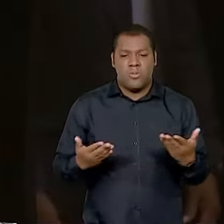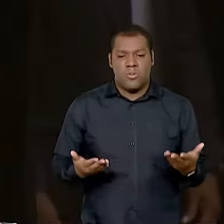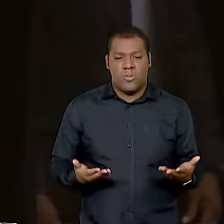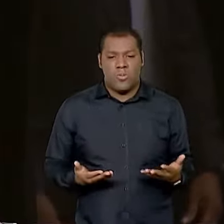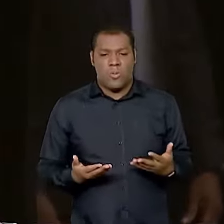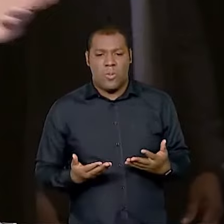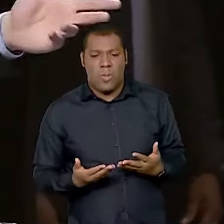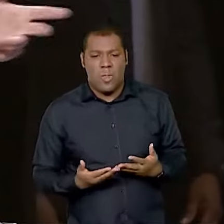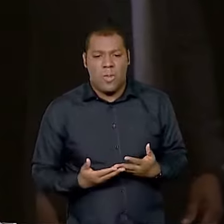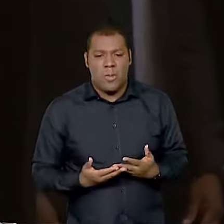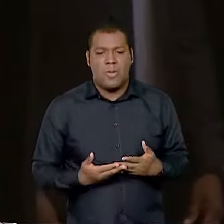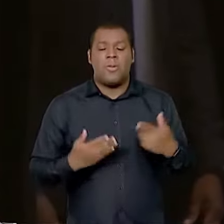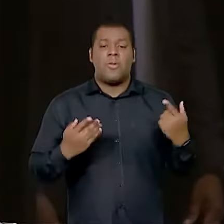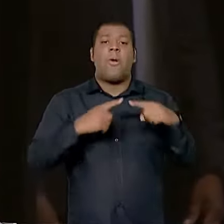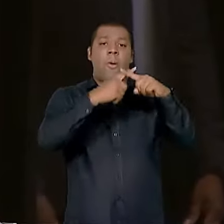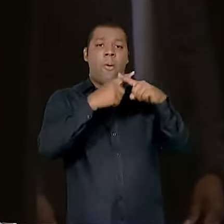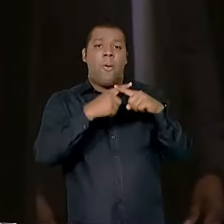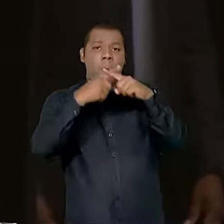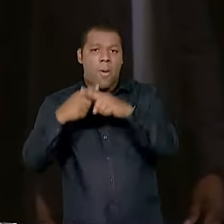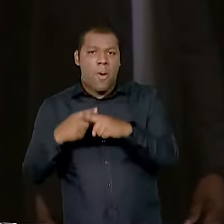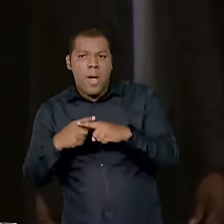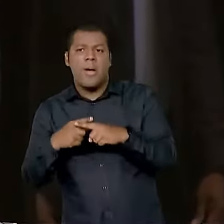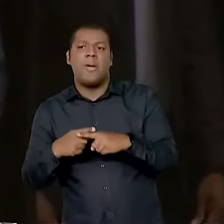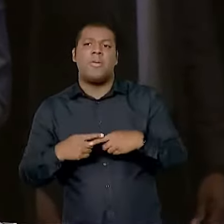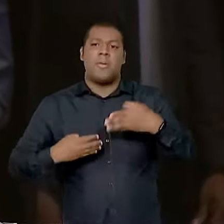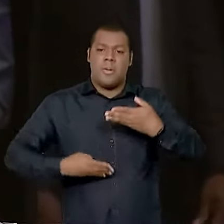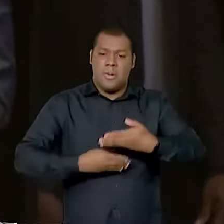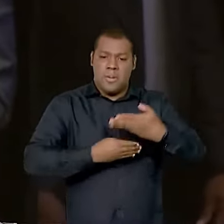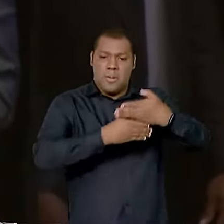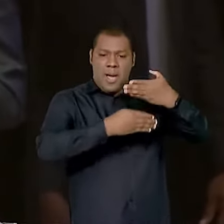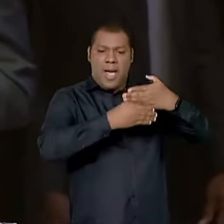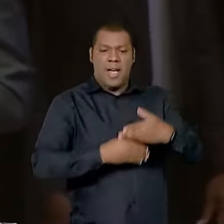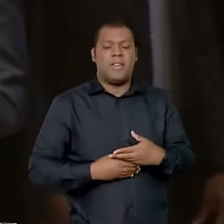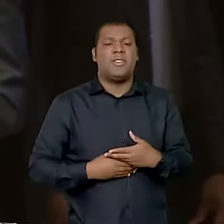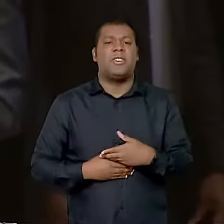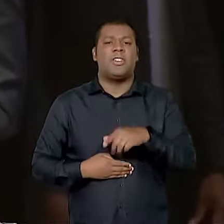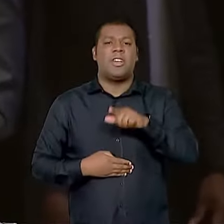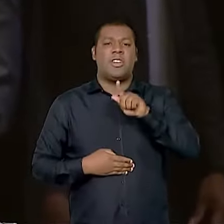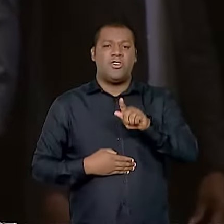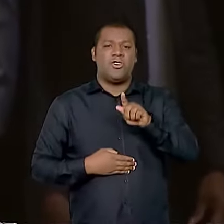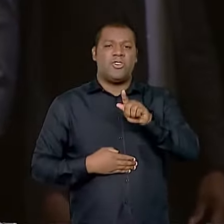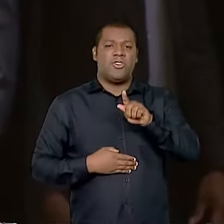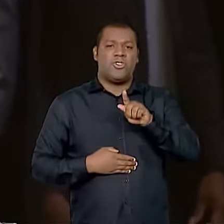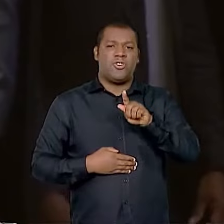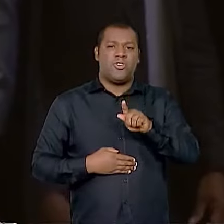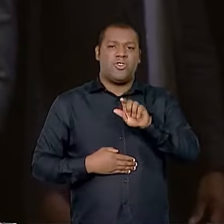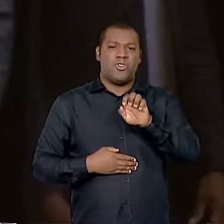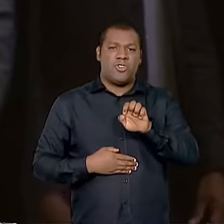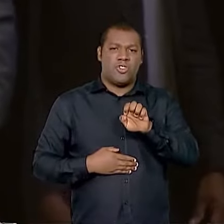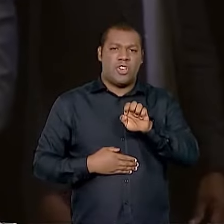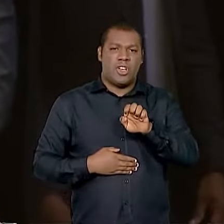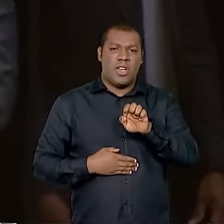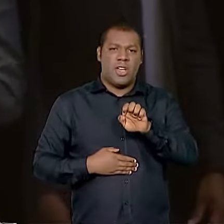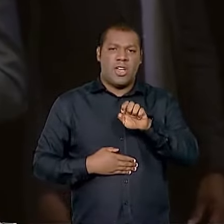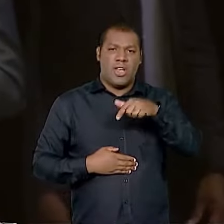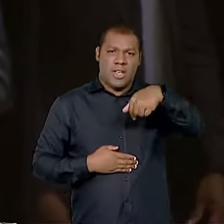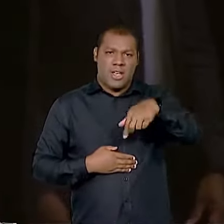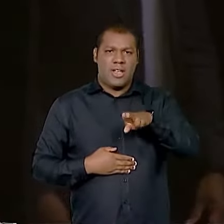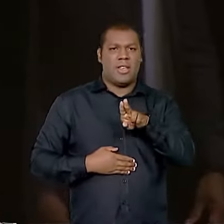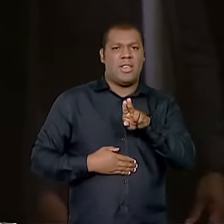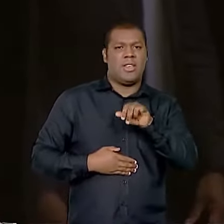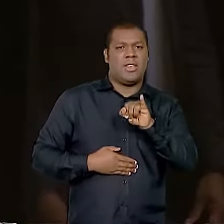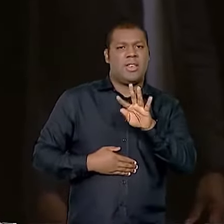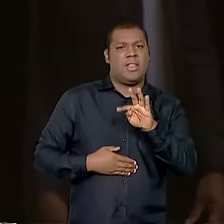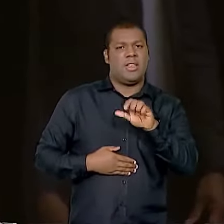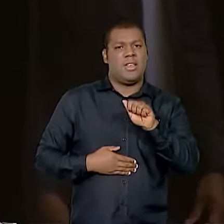iminência de uma concorrência em relação à barragem de Jequitaí, que é um grande anseio do Norte de Minas. Por isso, eu quero, como primeira